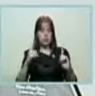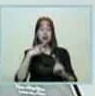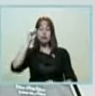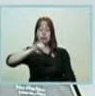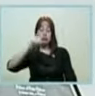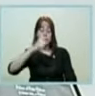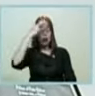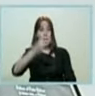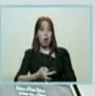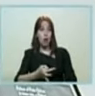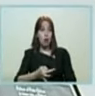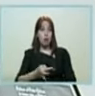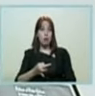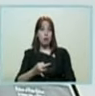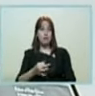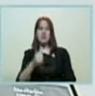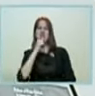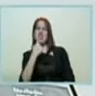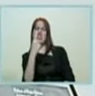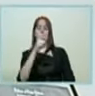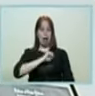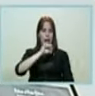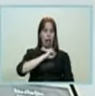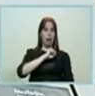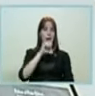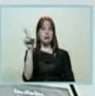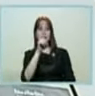lançou uma série de sanções contra o presidente venezuelano e altos cargos do governo.